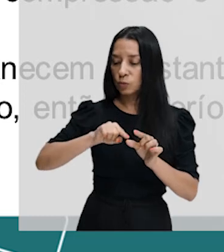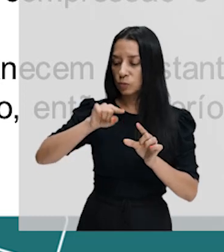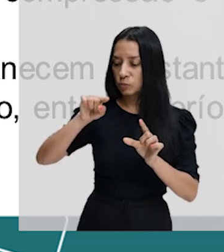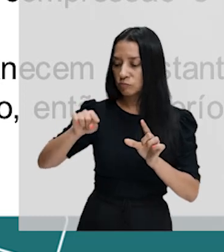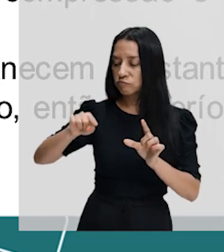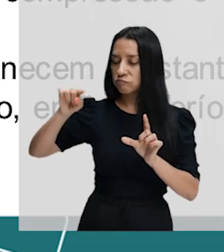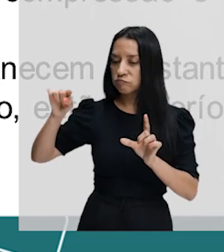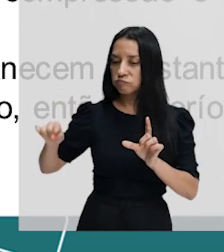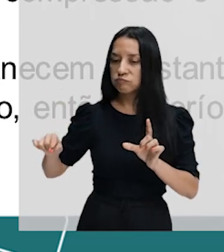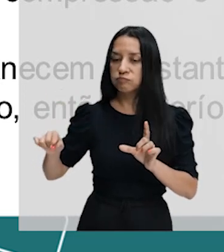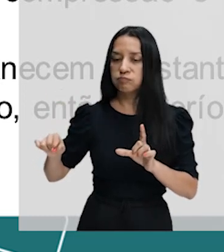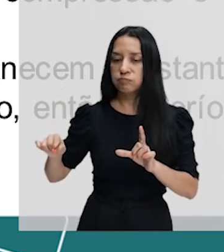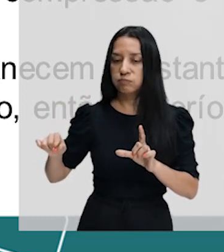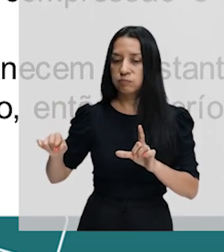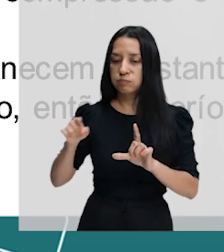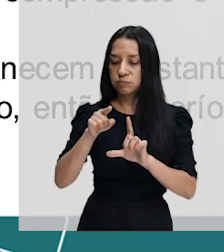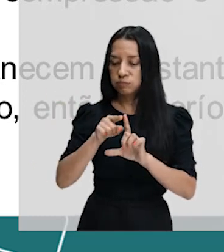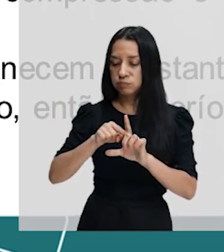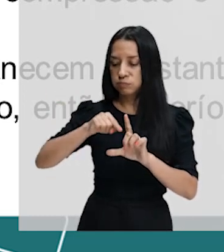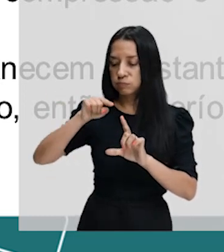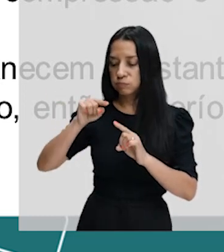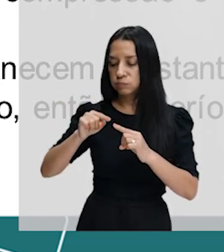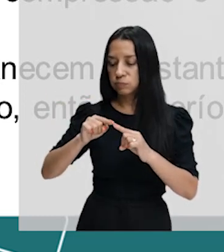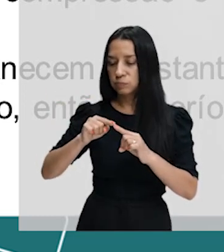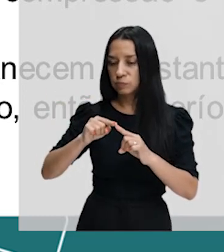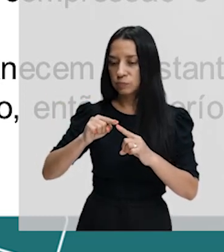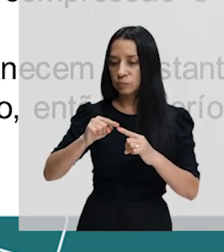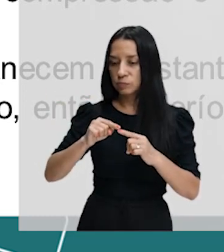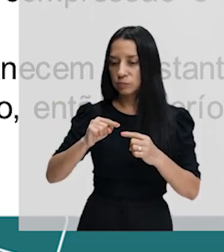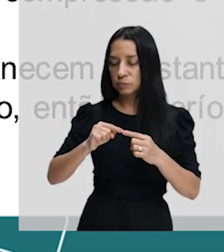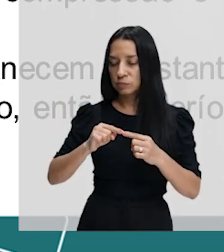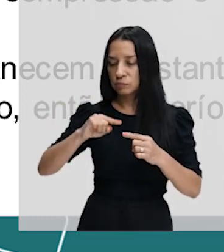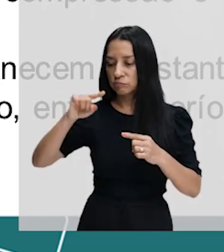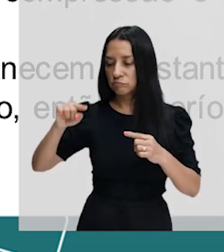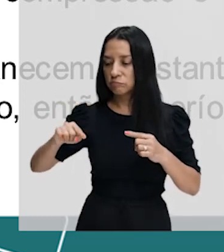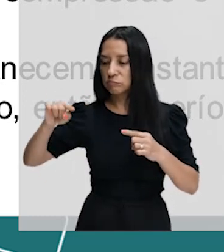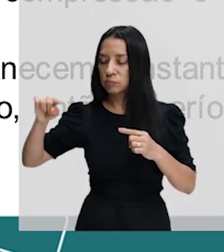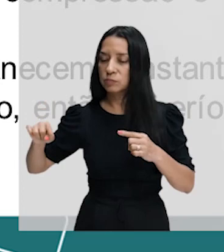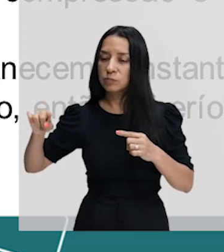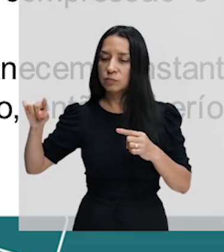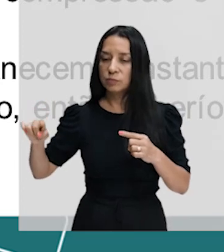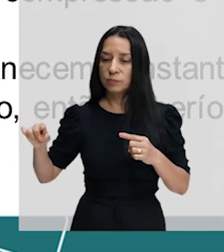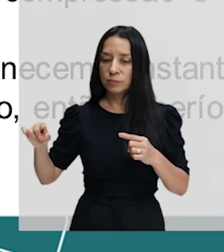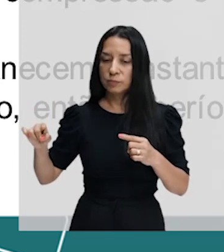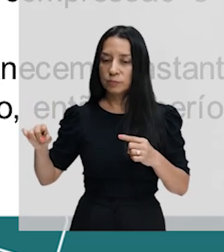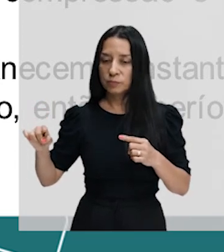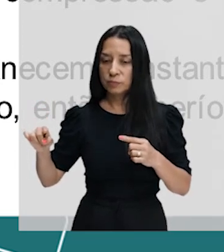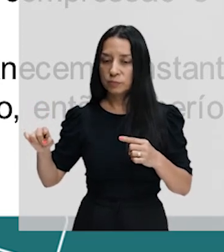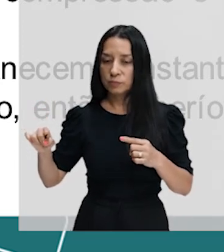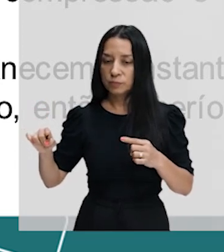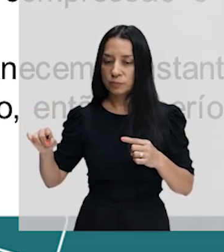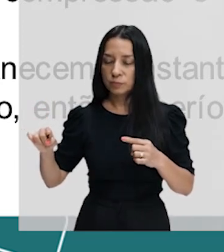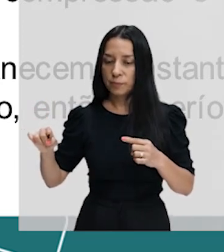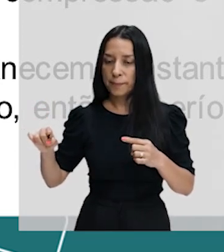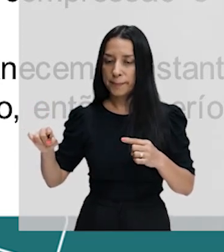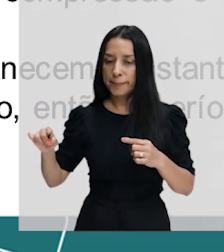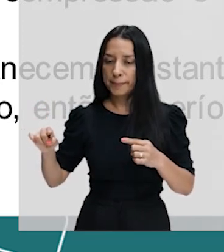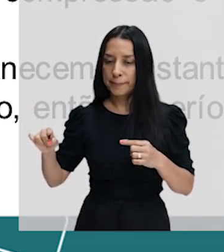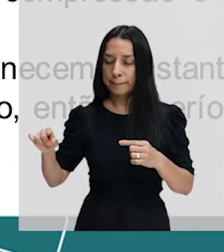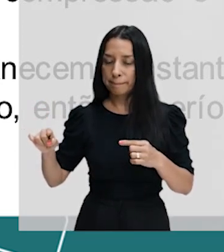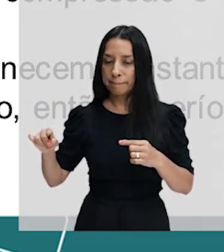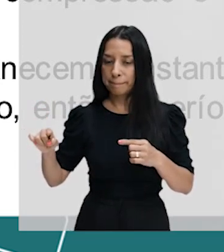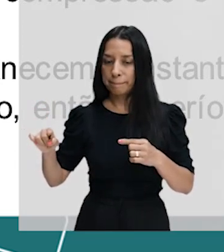longe tudo de Now e que seu comprimento de onda o comprimento de onda a